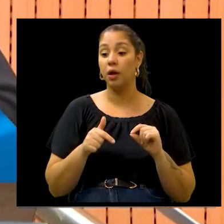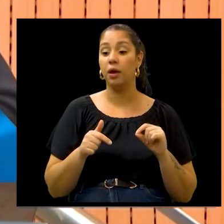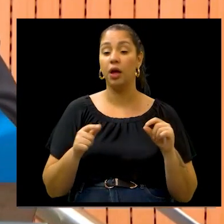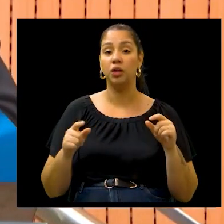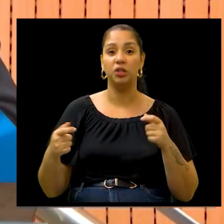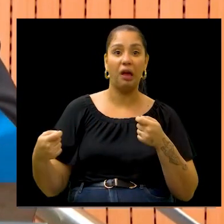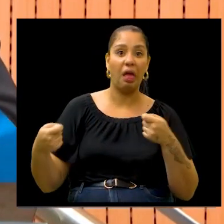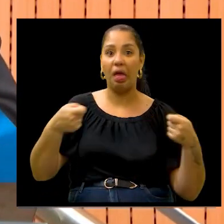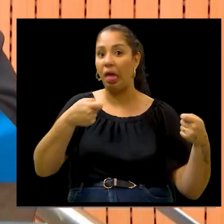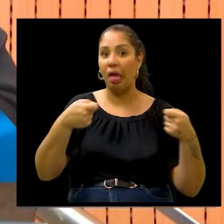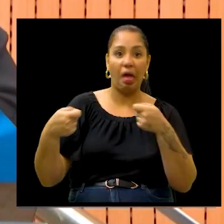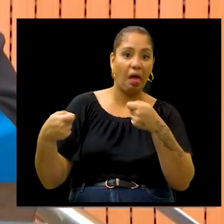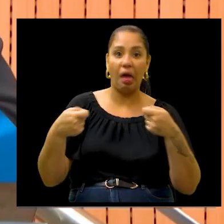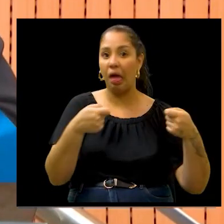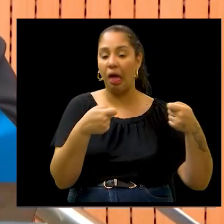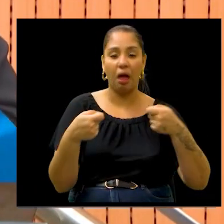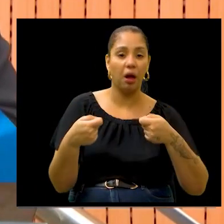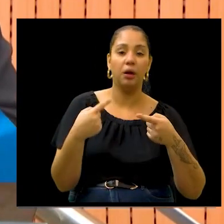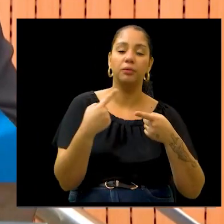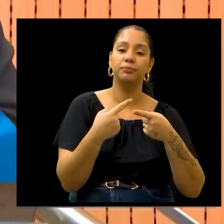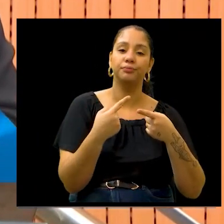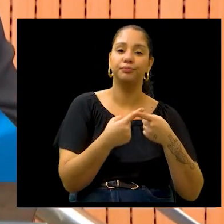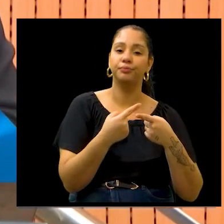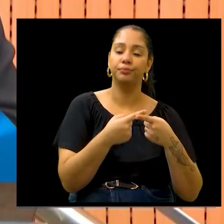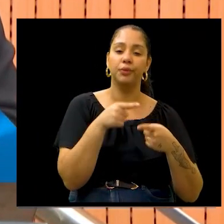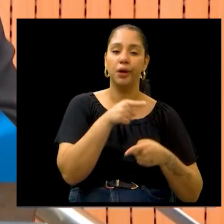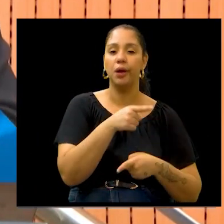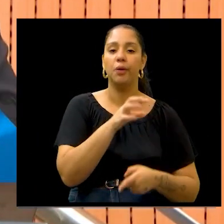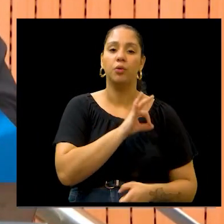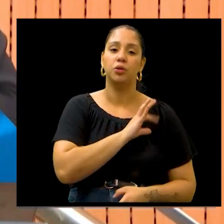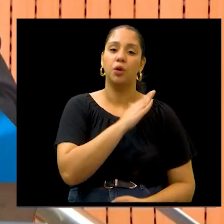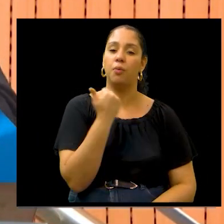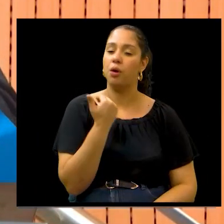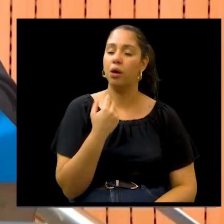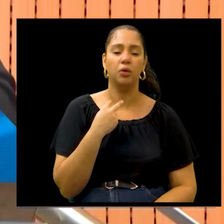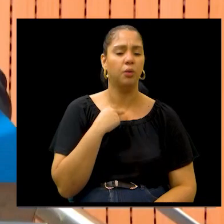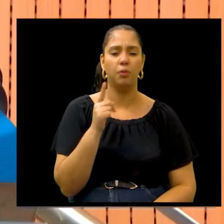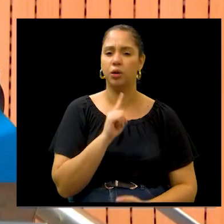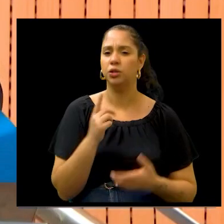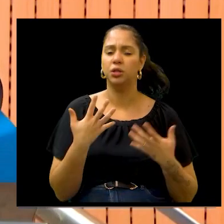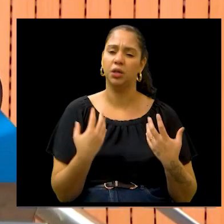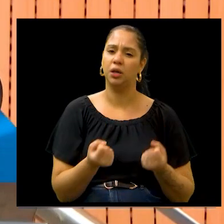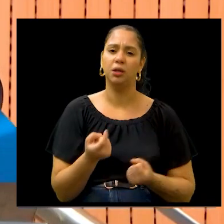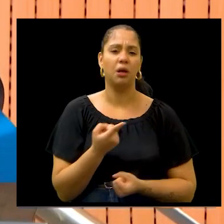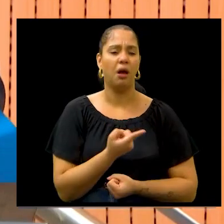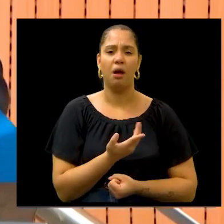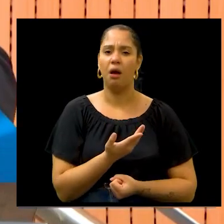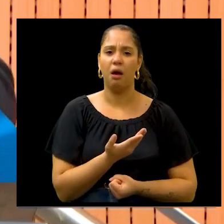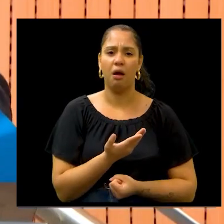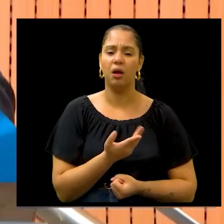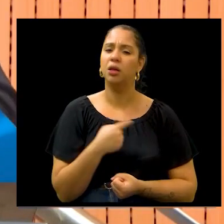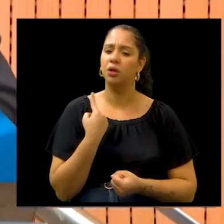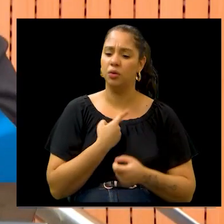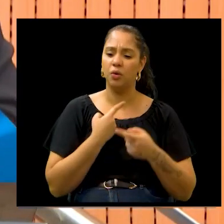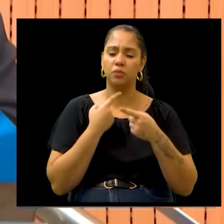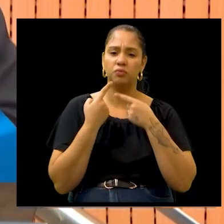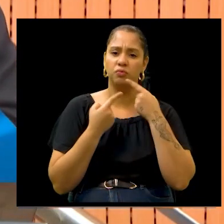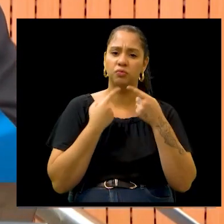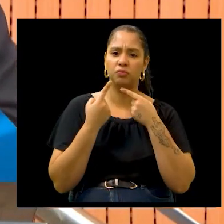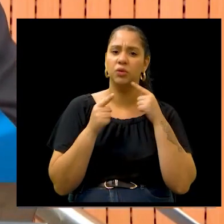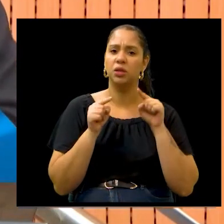como já foi dito aqui, de revanche, né? E isso não se pode admitir. É isso que nós